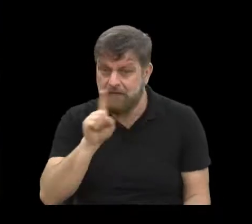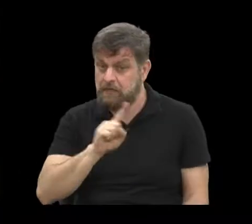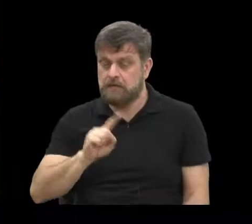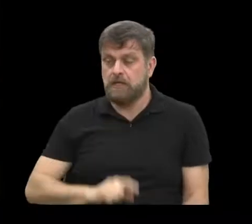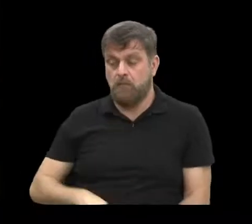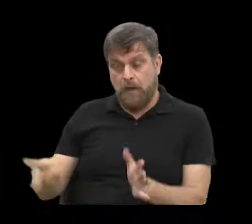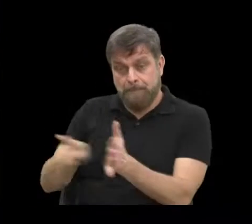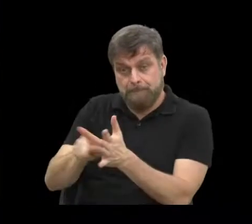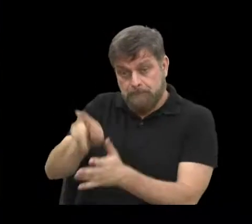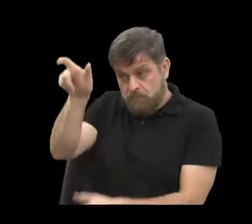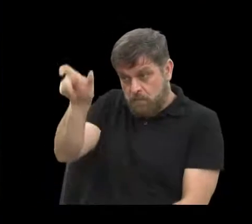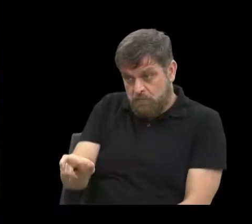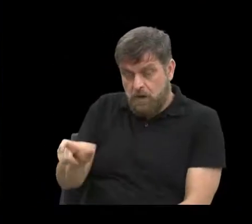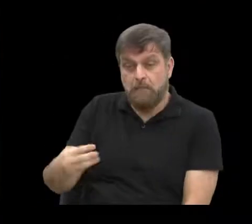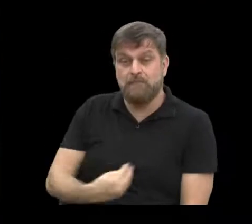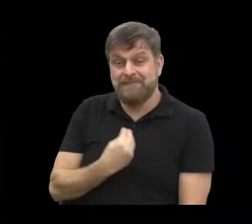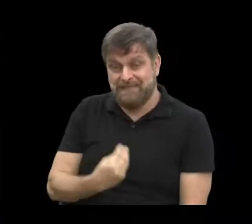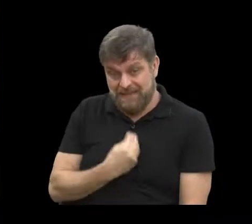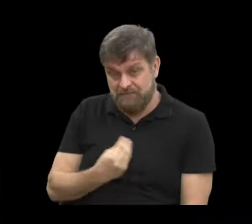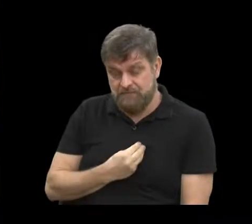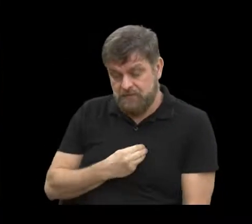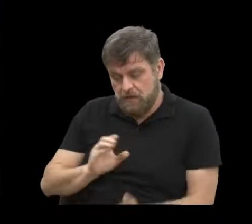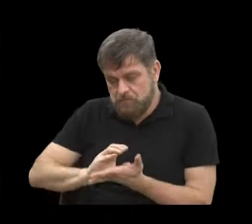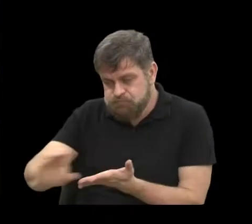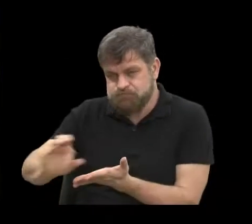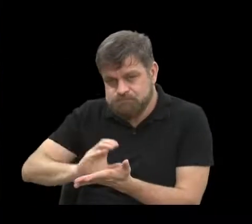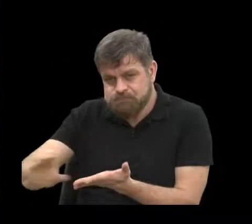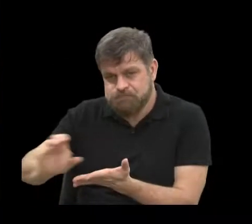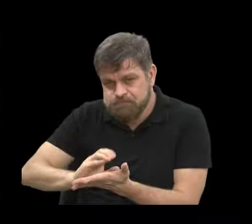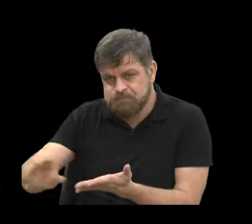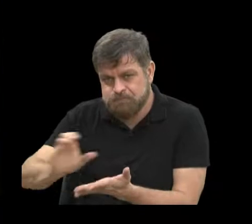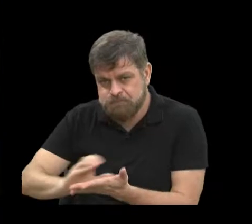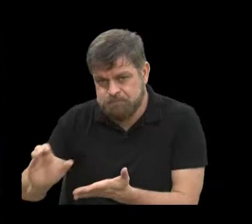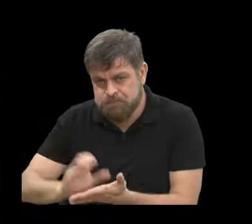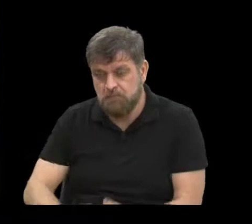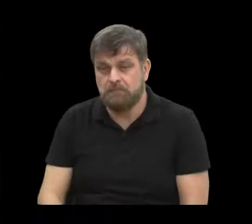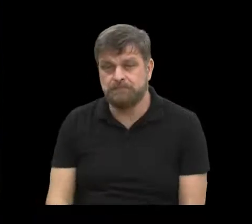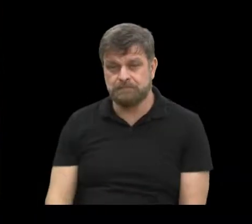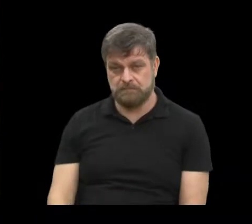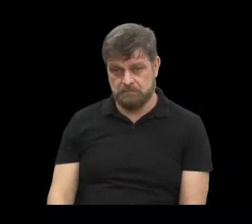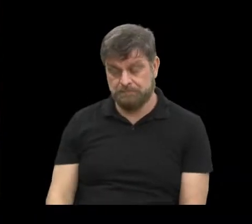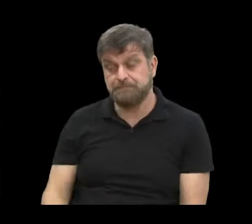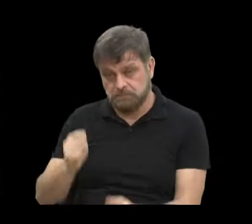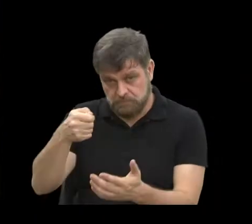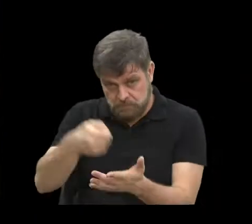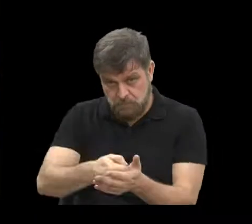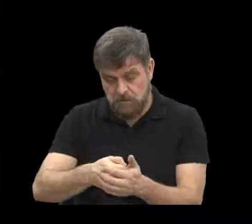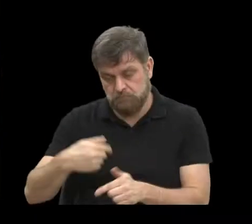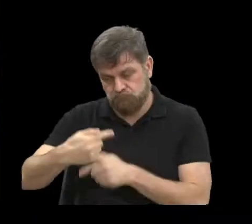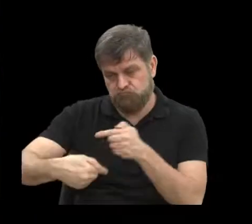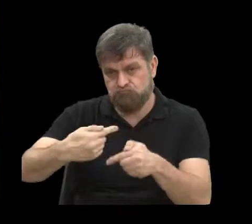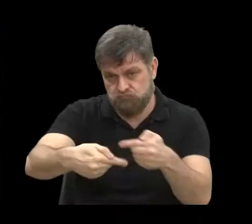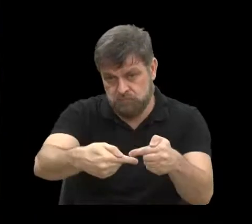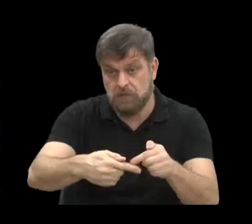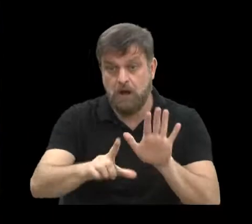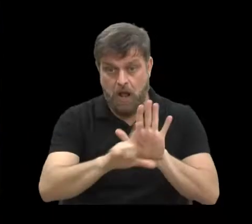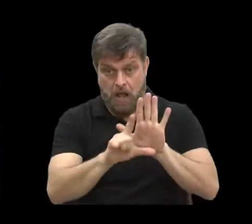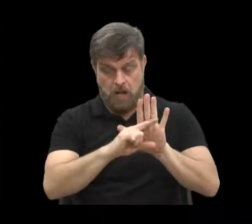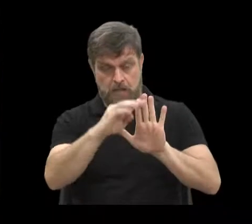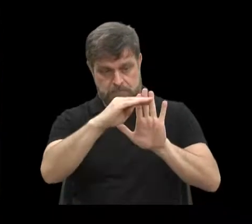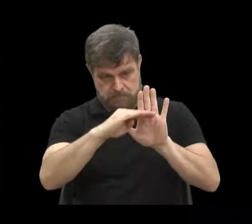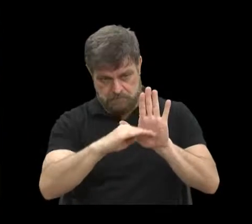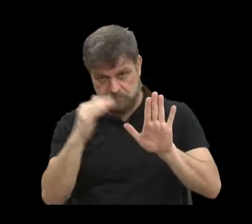que não é recebido em vida pelo beneficiário, isso sim é pago aos seus sucessores na forma da lei,